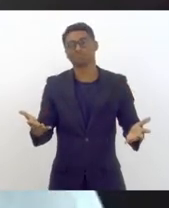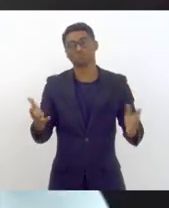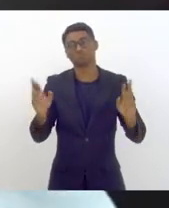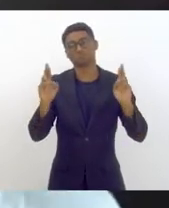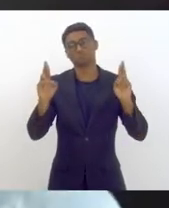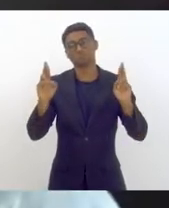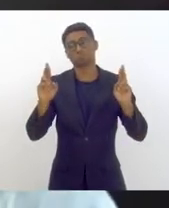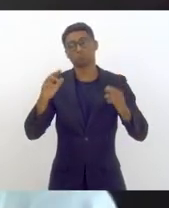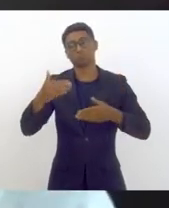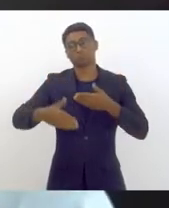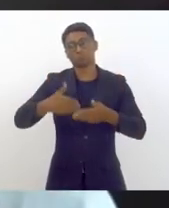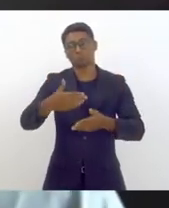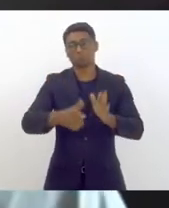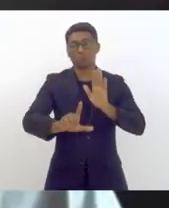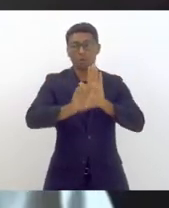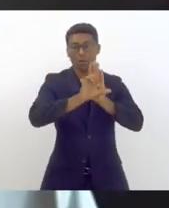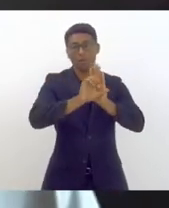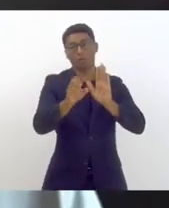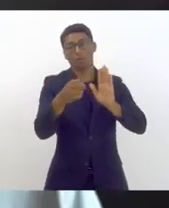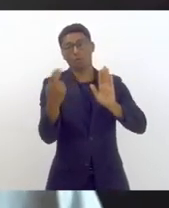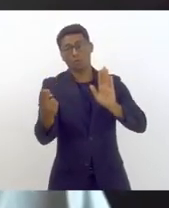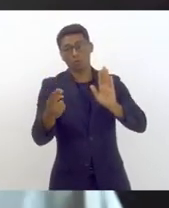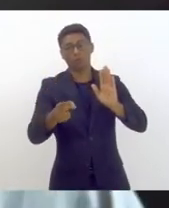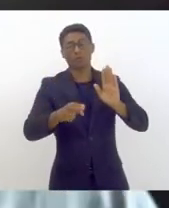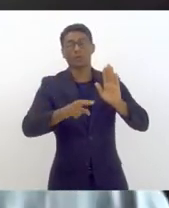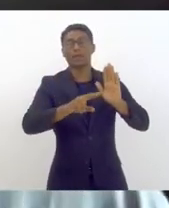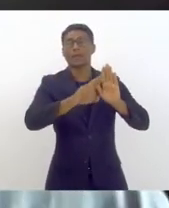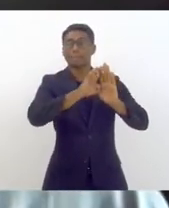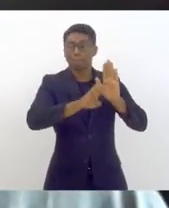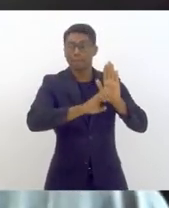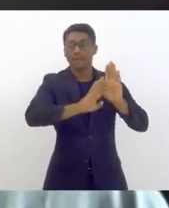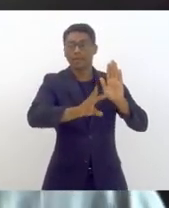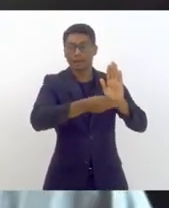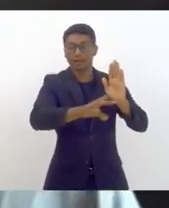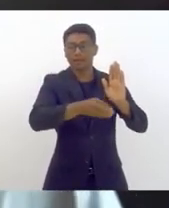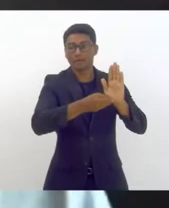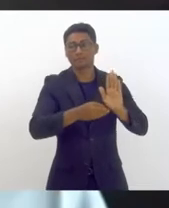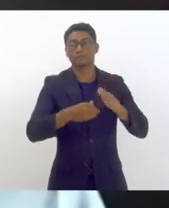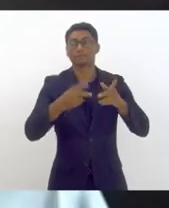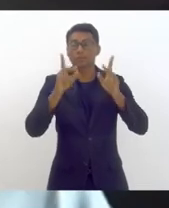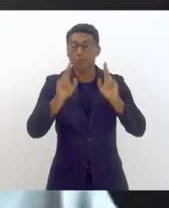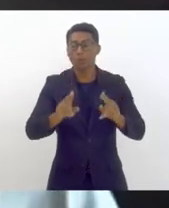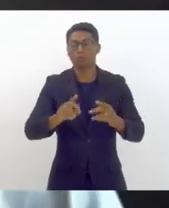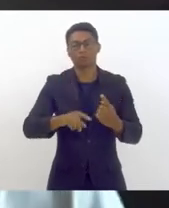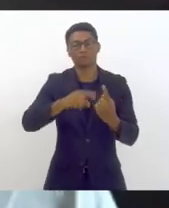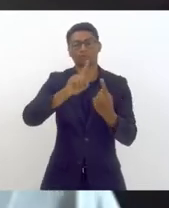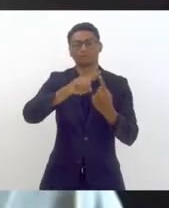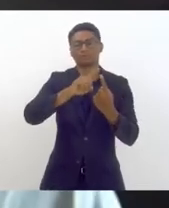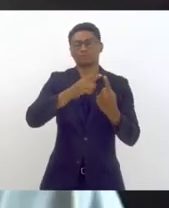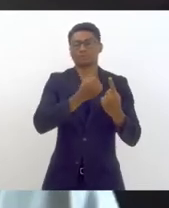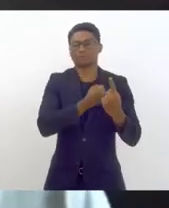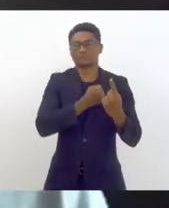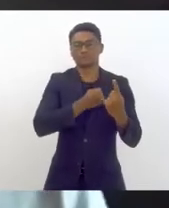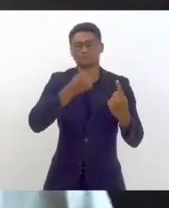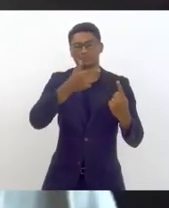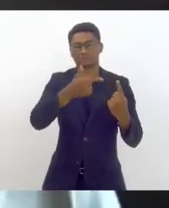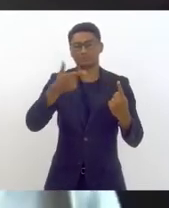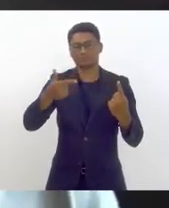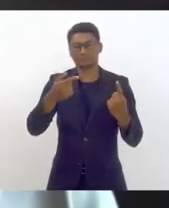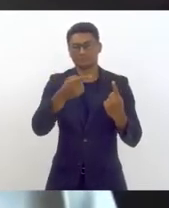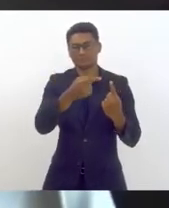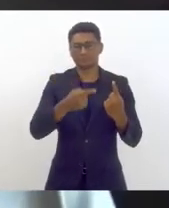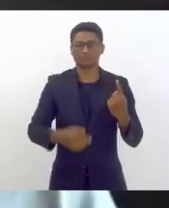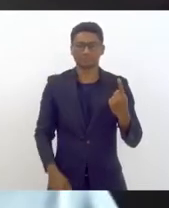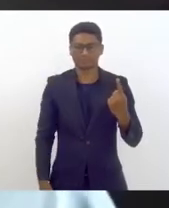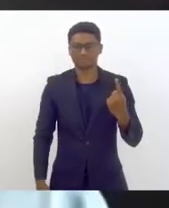ou emendas à Constituição Estadual, como é o caso dessa ideia legislativa número 22.